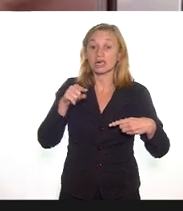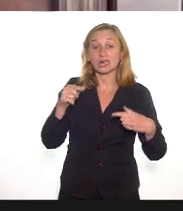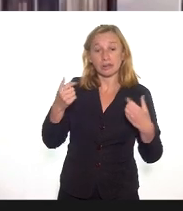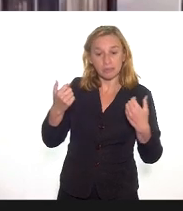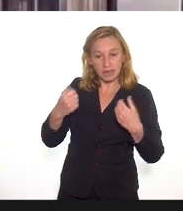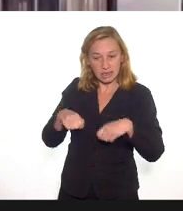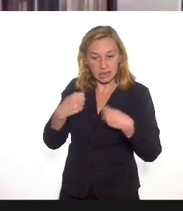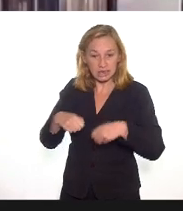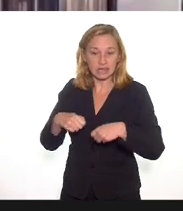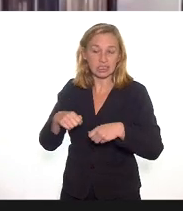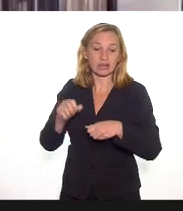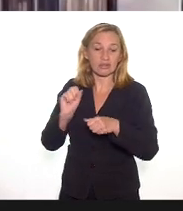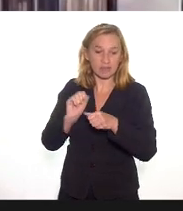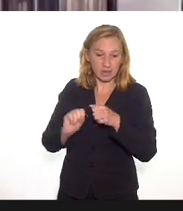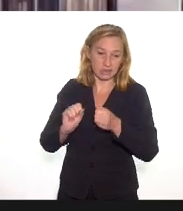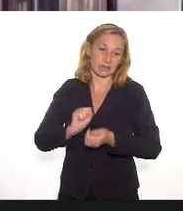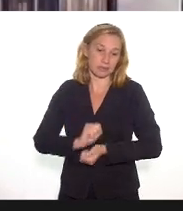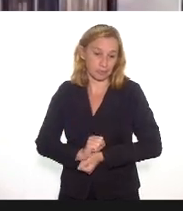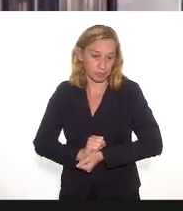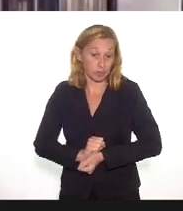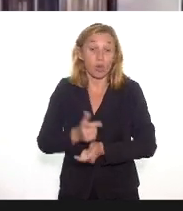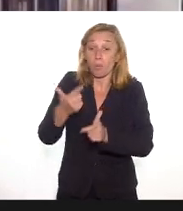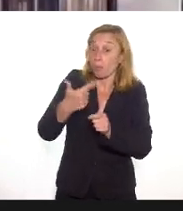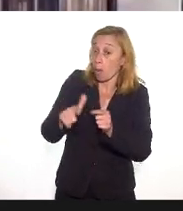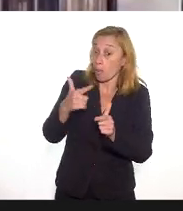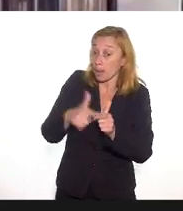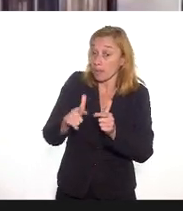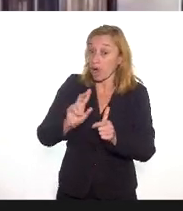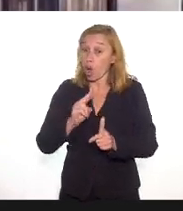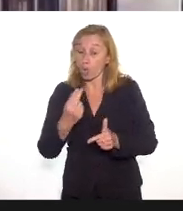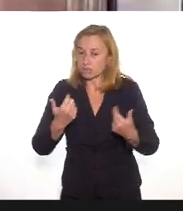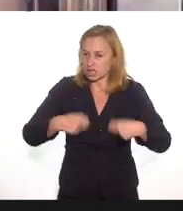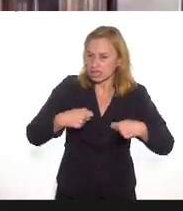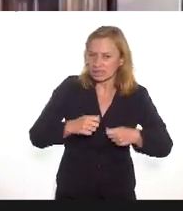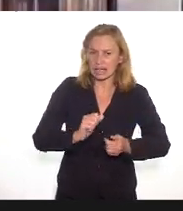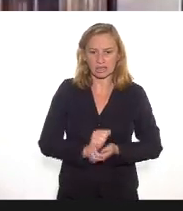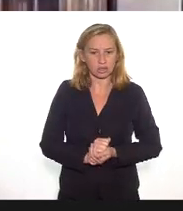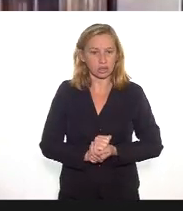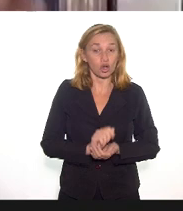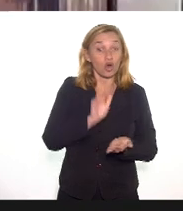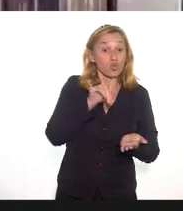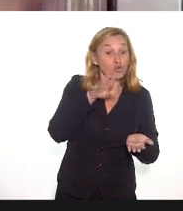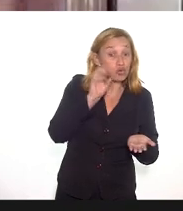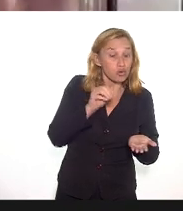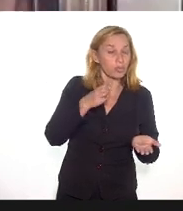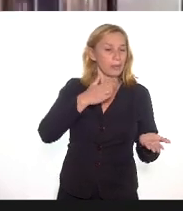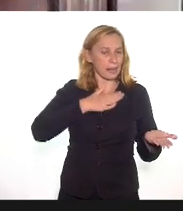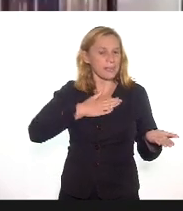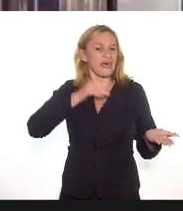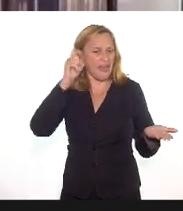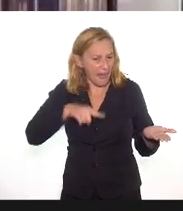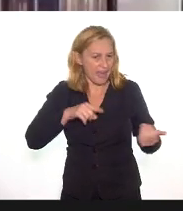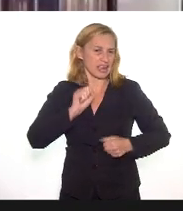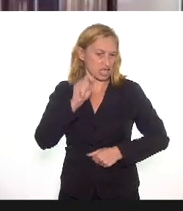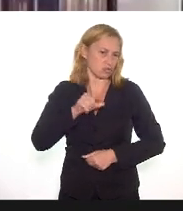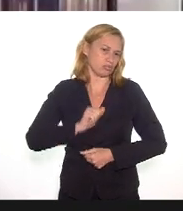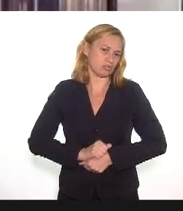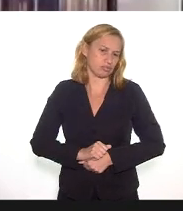deva existir como problema ou necessidade. O fundo, para mim, é